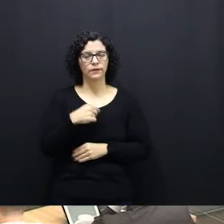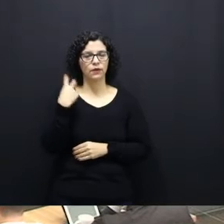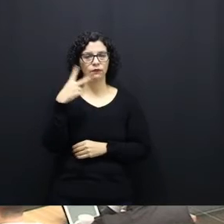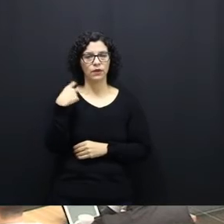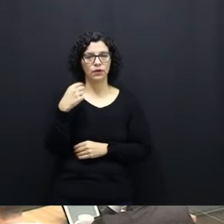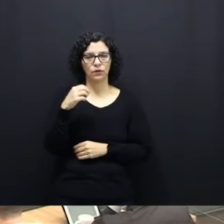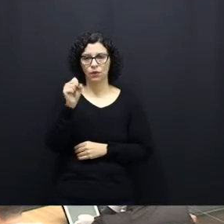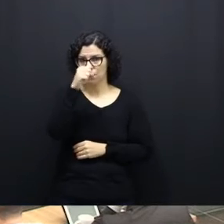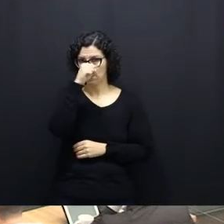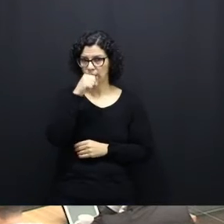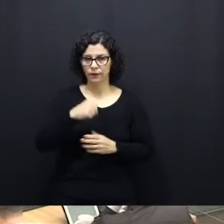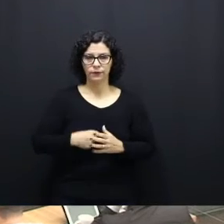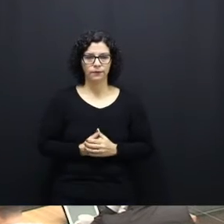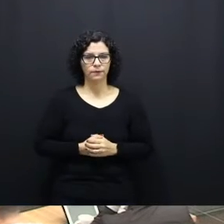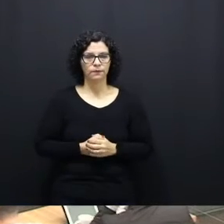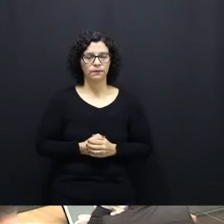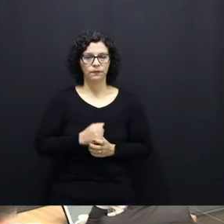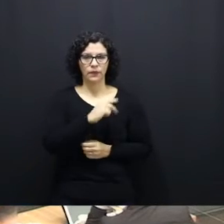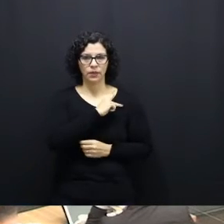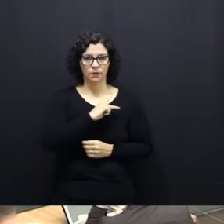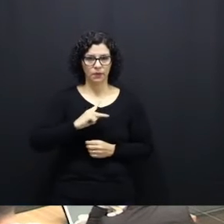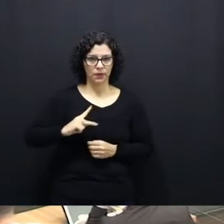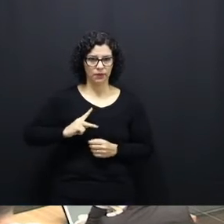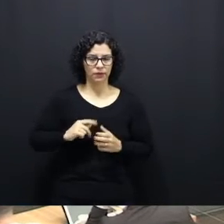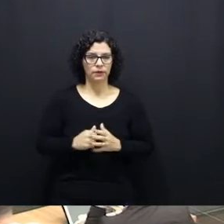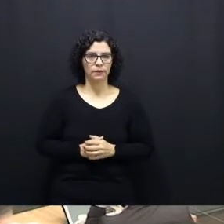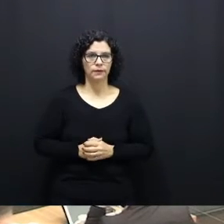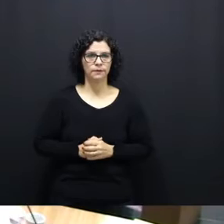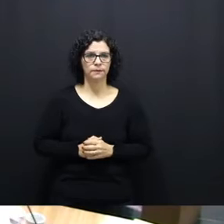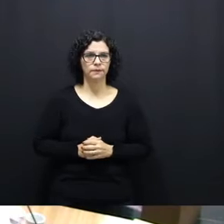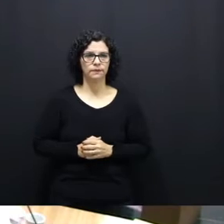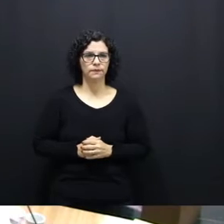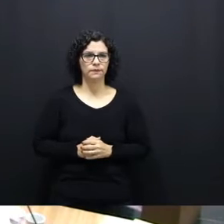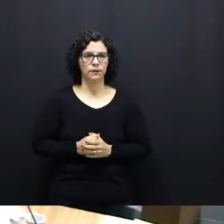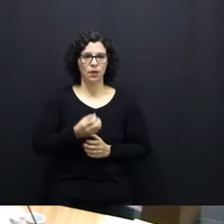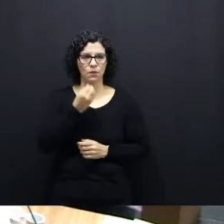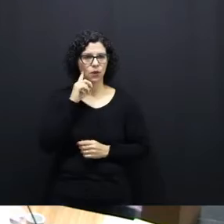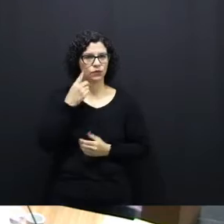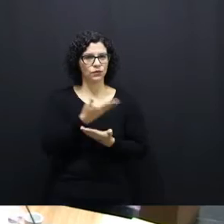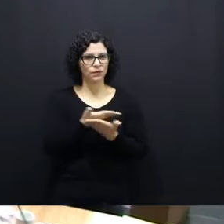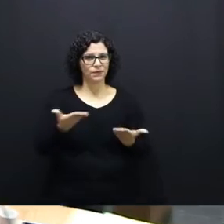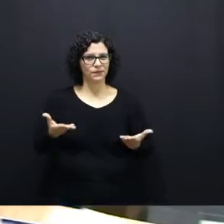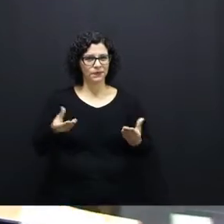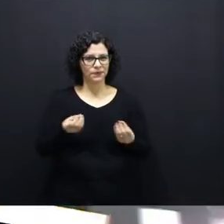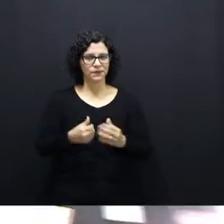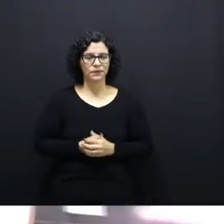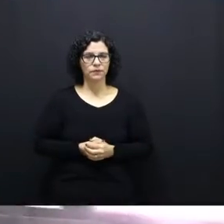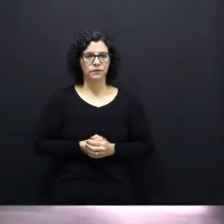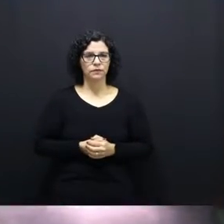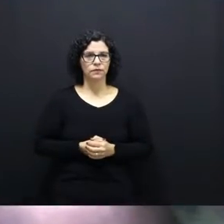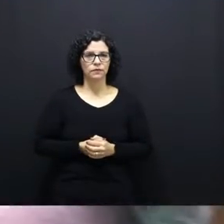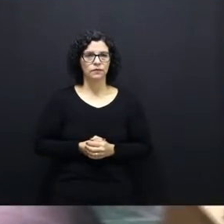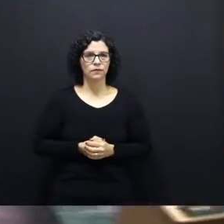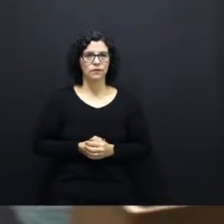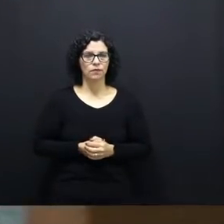Vereador Professor Wellington seu presidente Oi bom dia a todos é